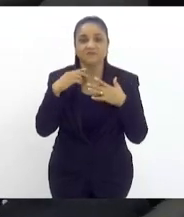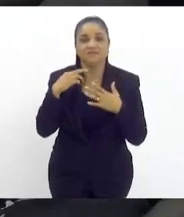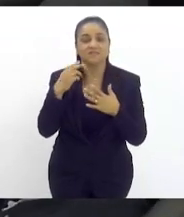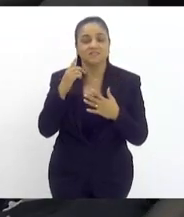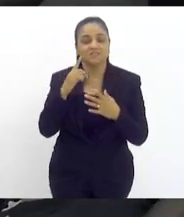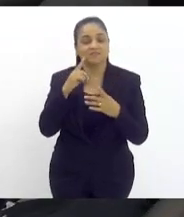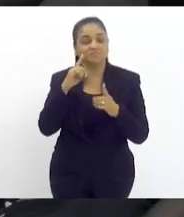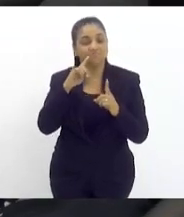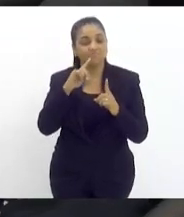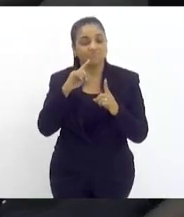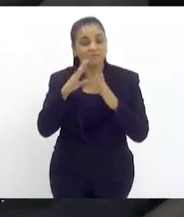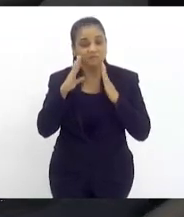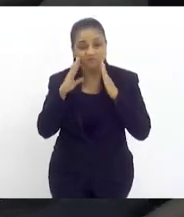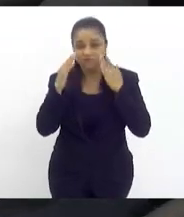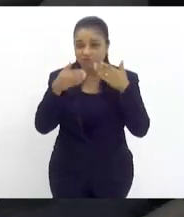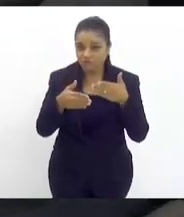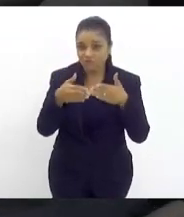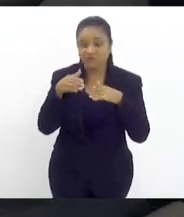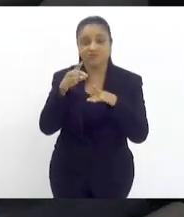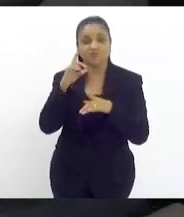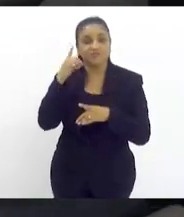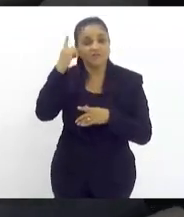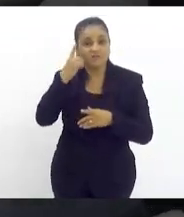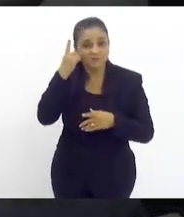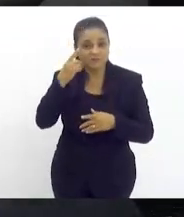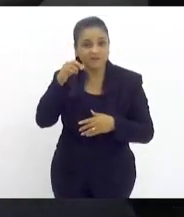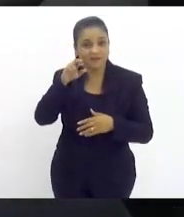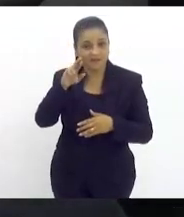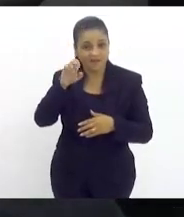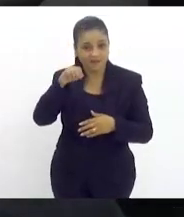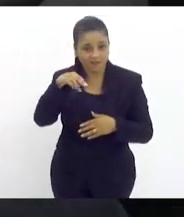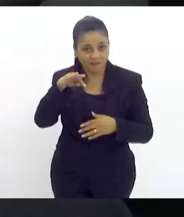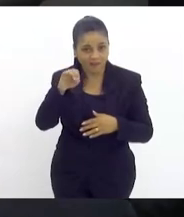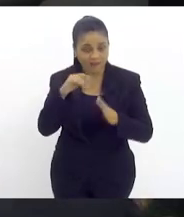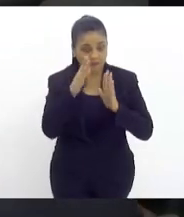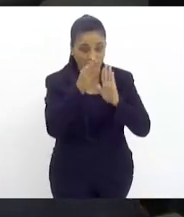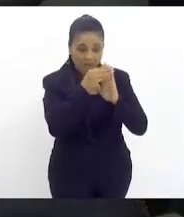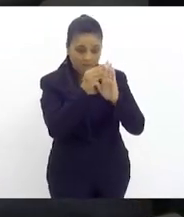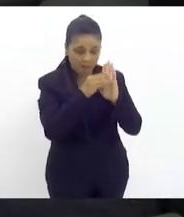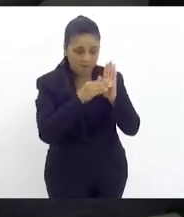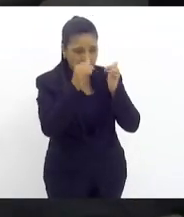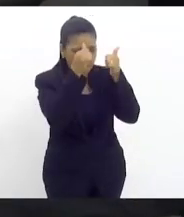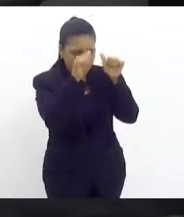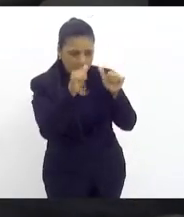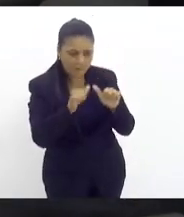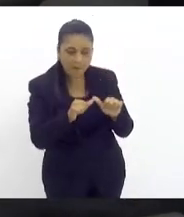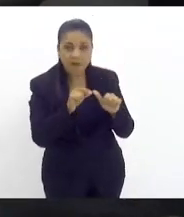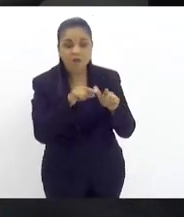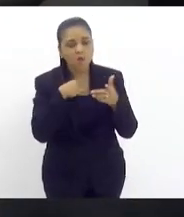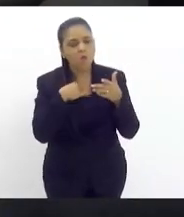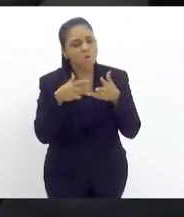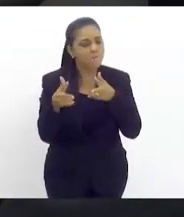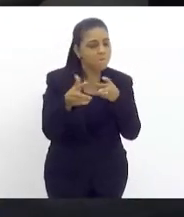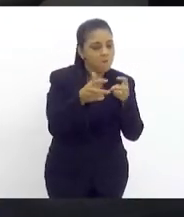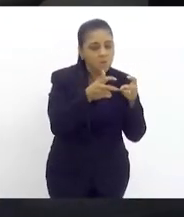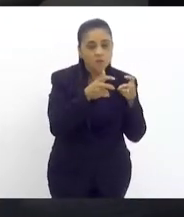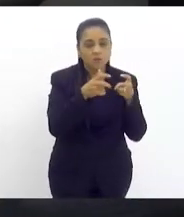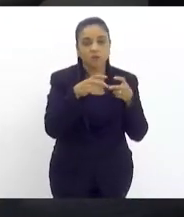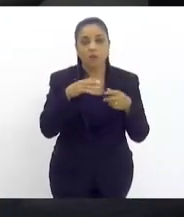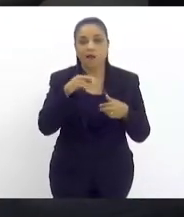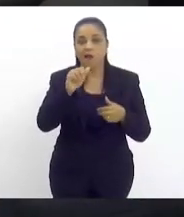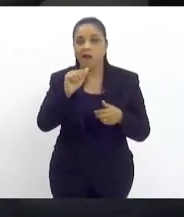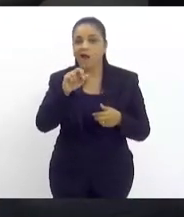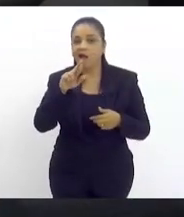Renata Souza. Quando examinei a sua proposta, eu verifiquei que todo o arcabouço